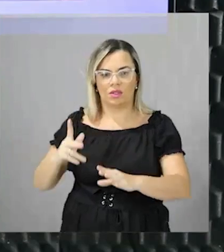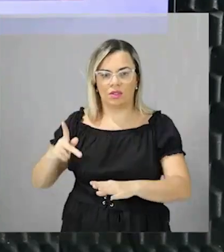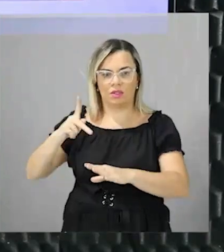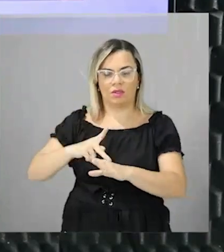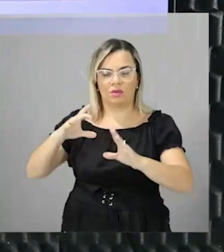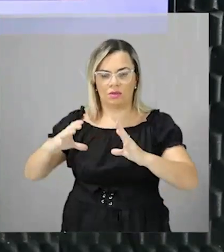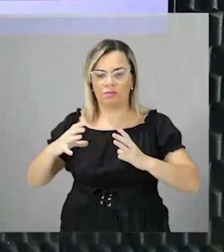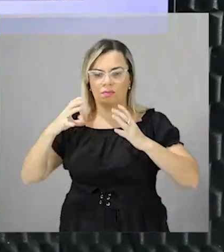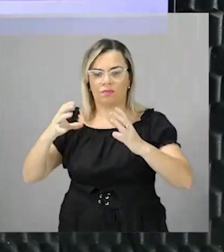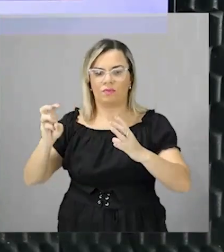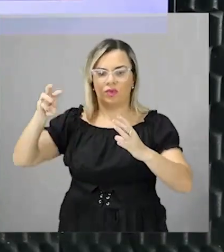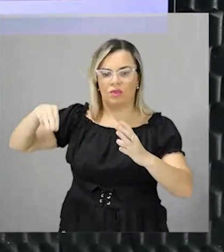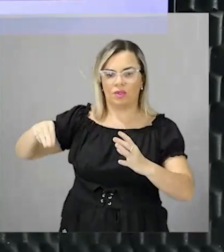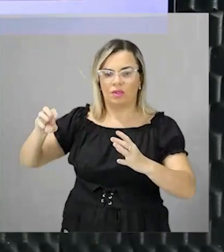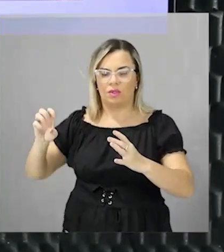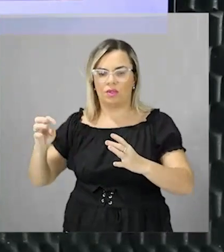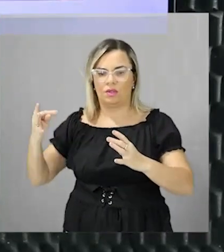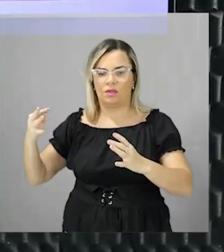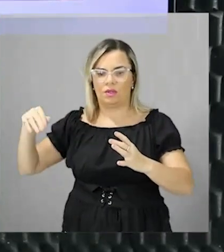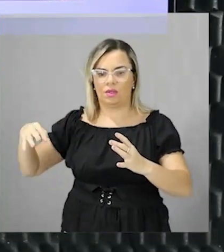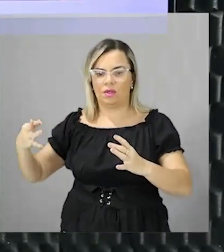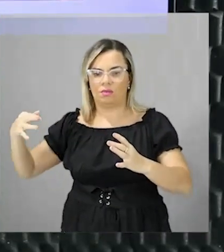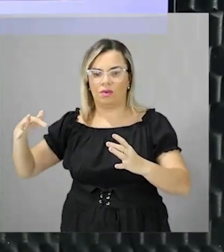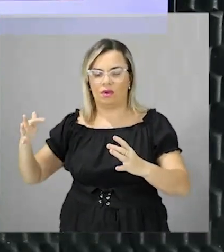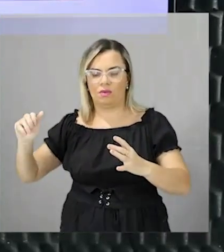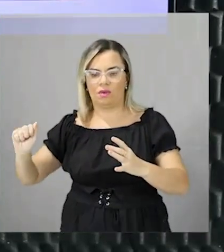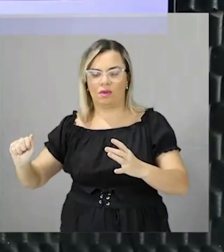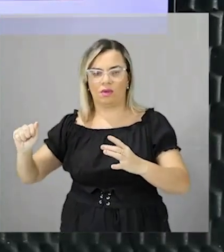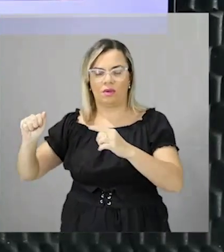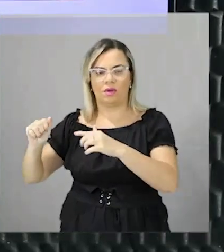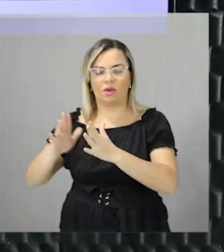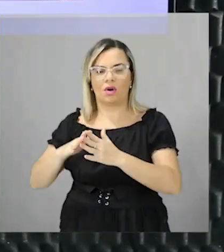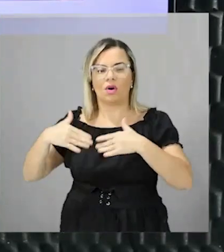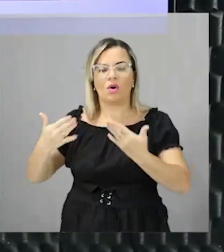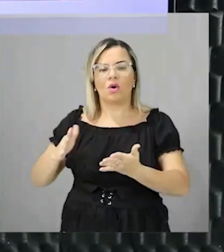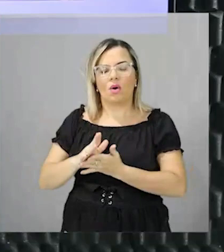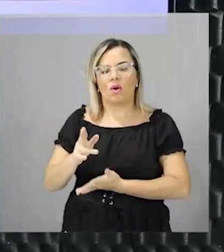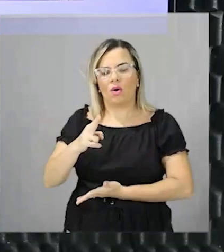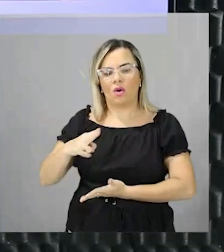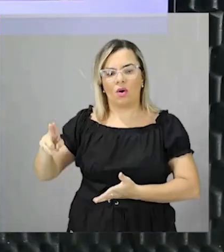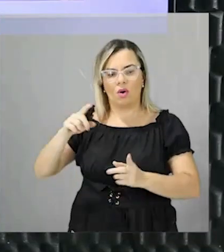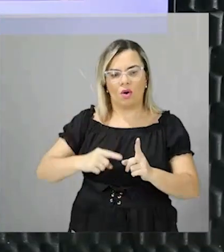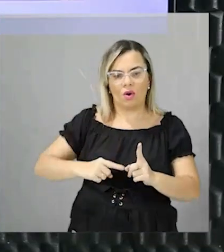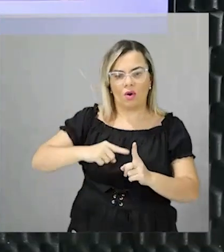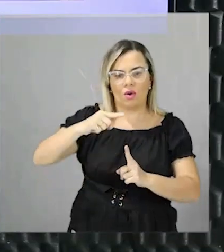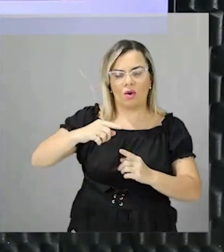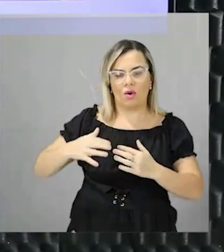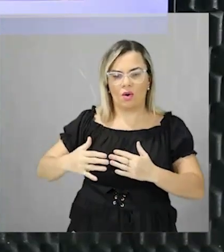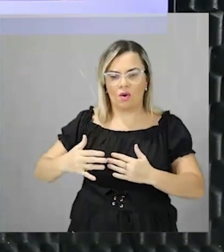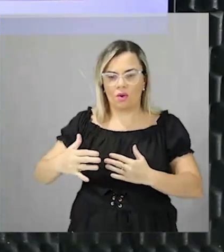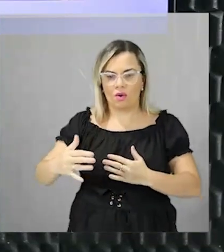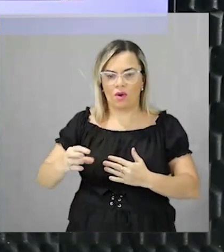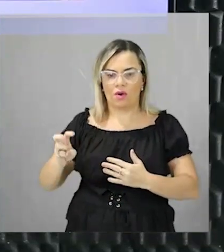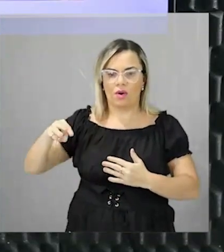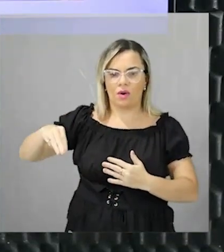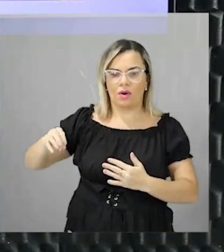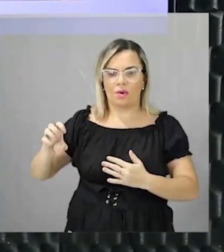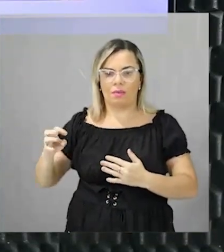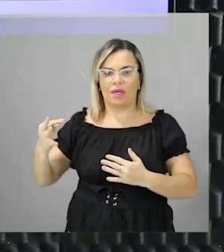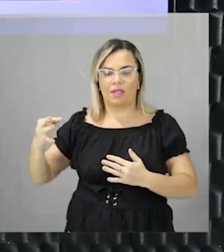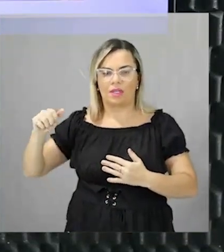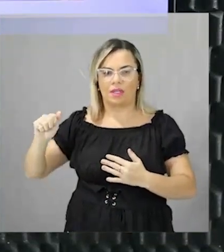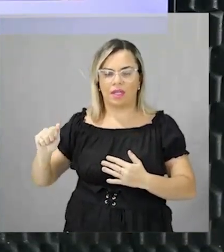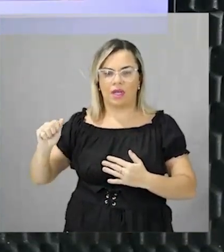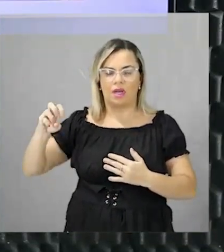galera, tá certo? É o nome desse processo, Marcos, dessa rocha quando ela passa sobre alta pressão e temperatura, metamorfismo, tá